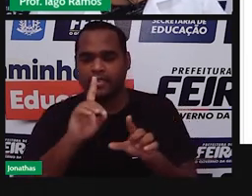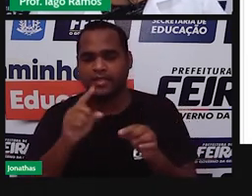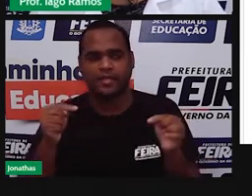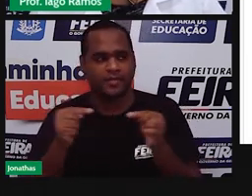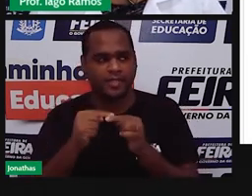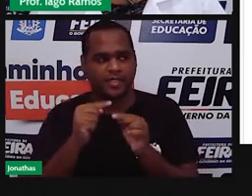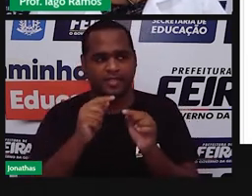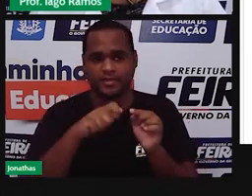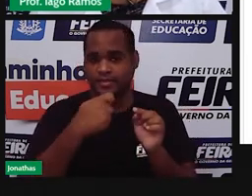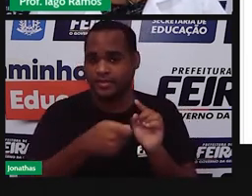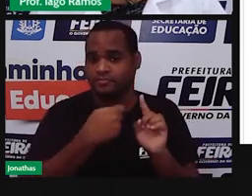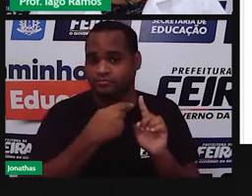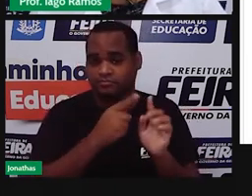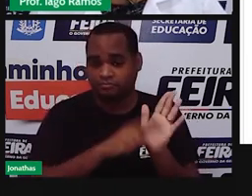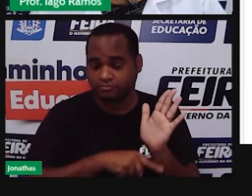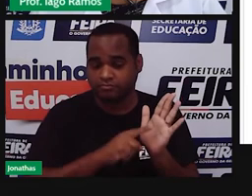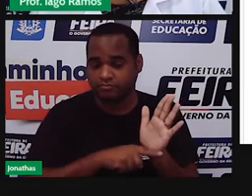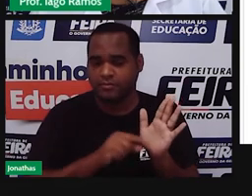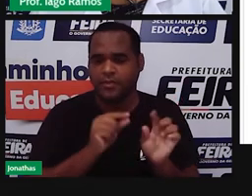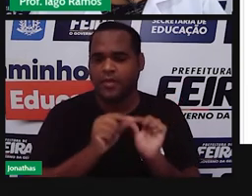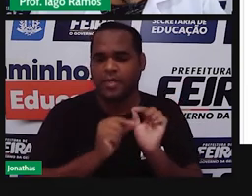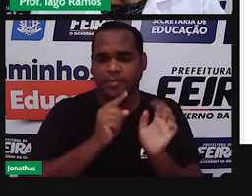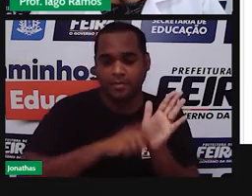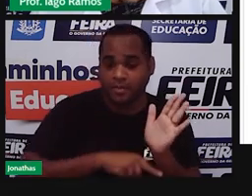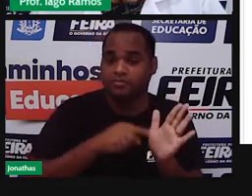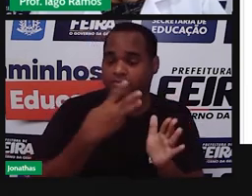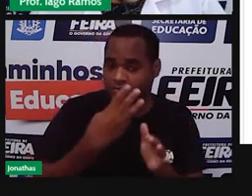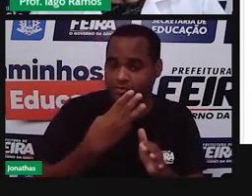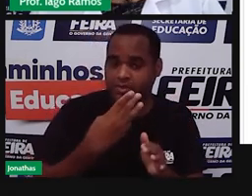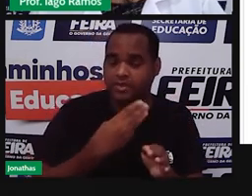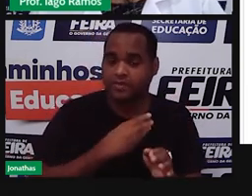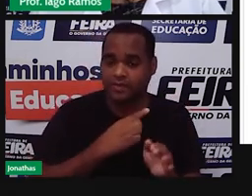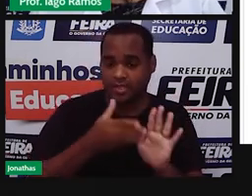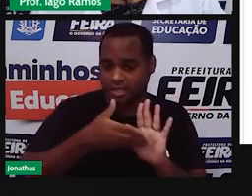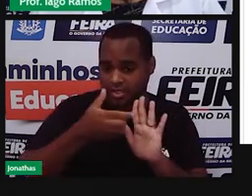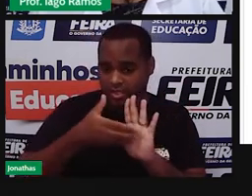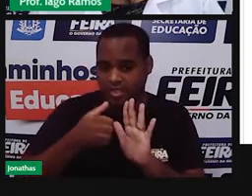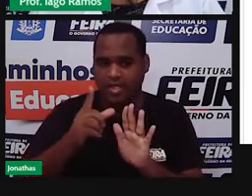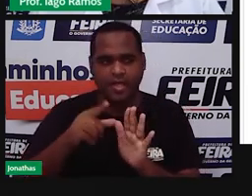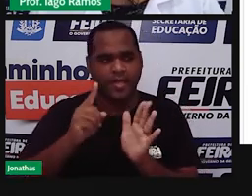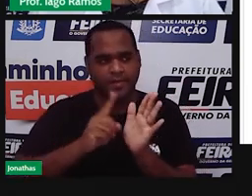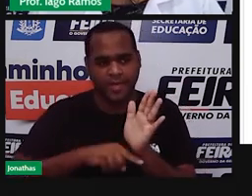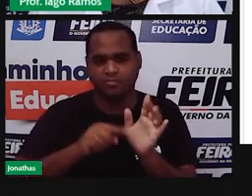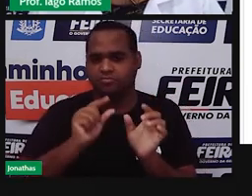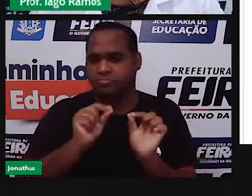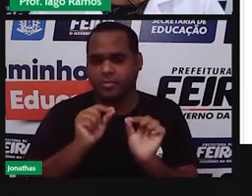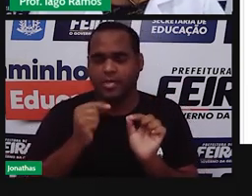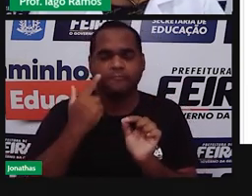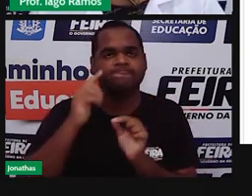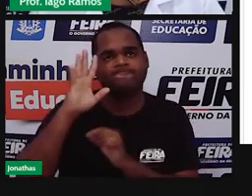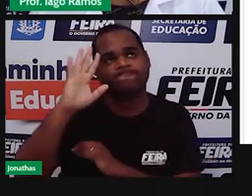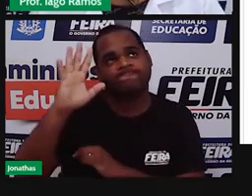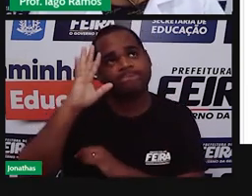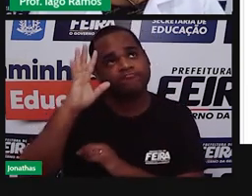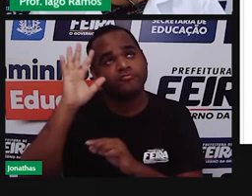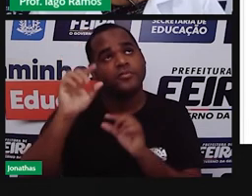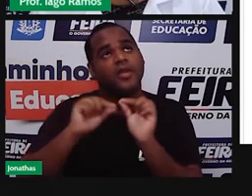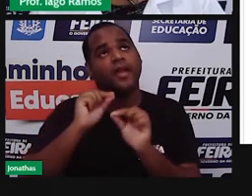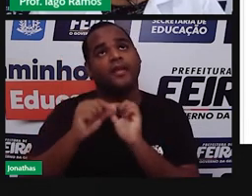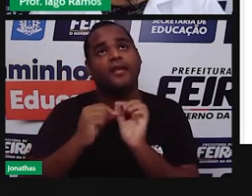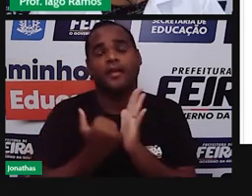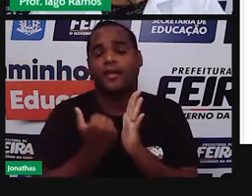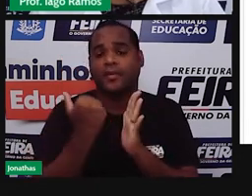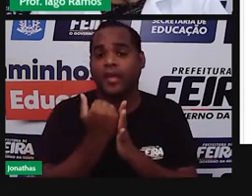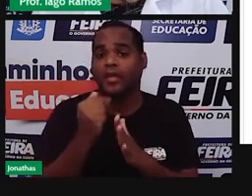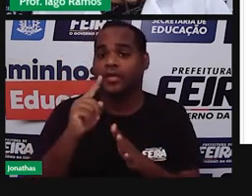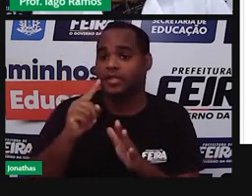sinal de menos? Aqui, menos 3. Tira o sinal de menos e se pergunte: quem é maior?